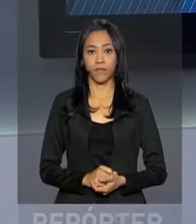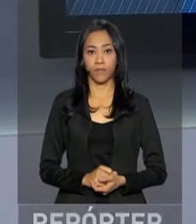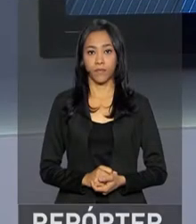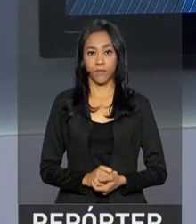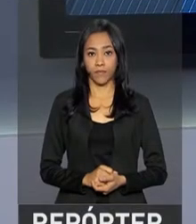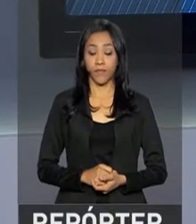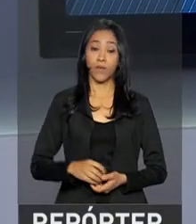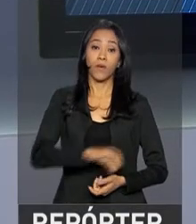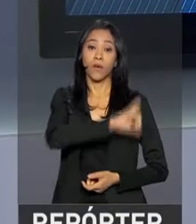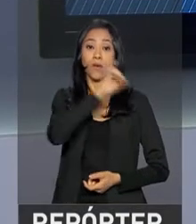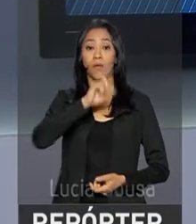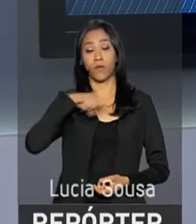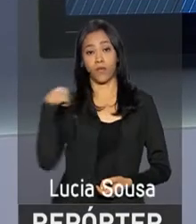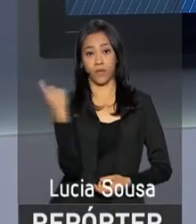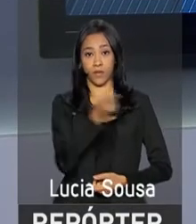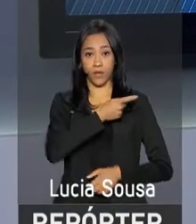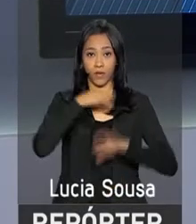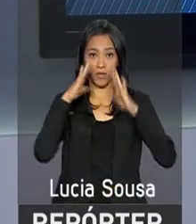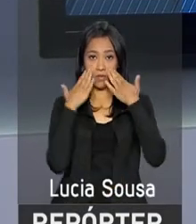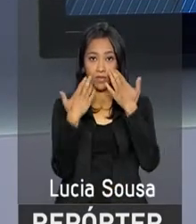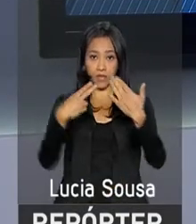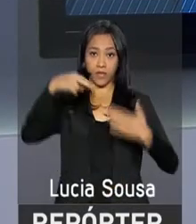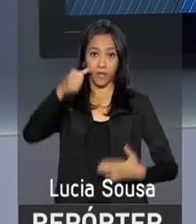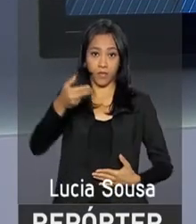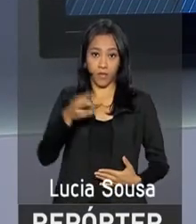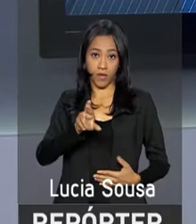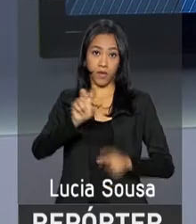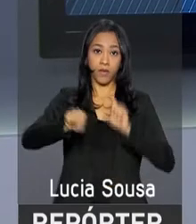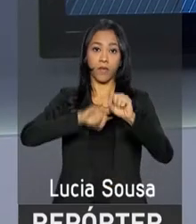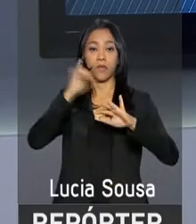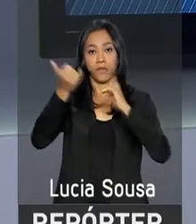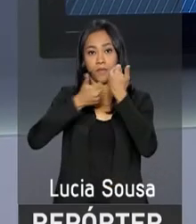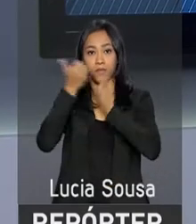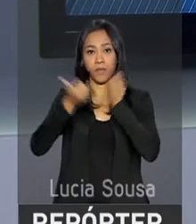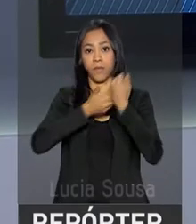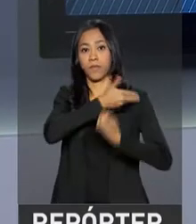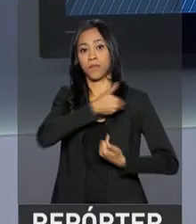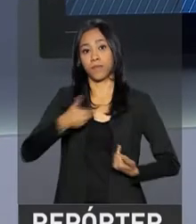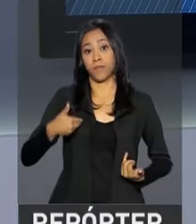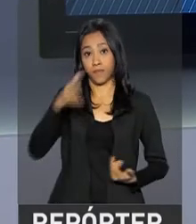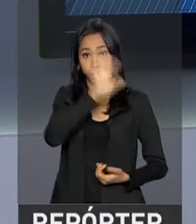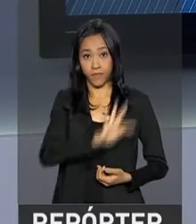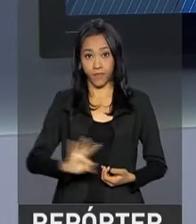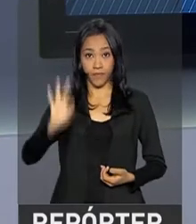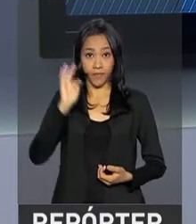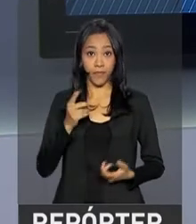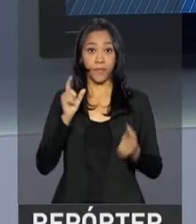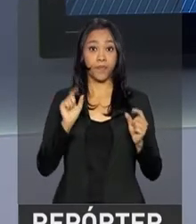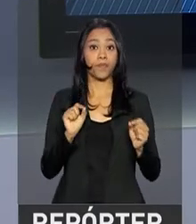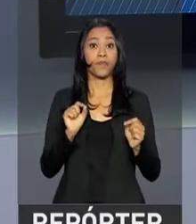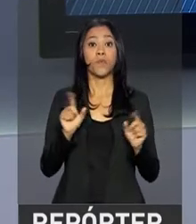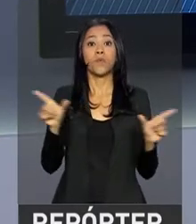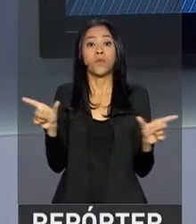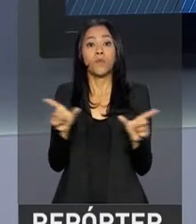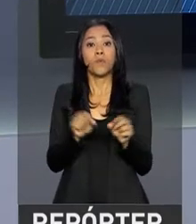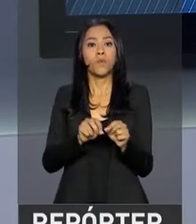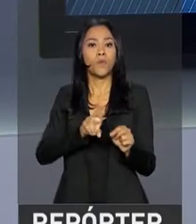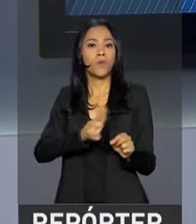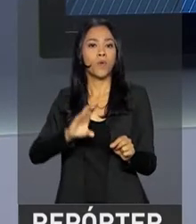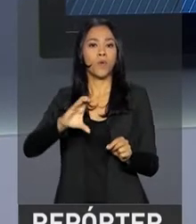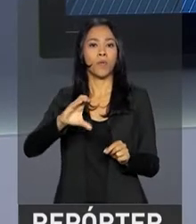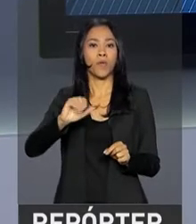lá estamos de volta com o repórter nbr e as notícias do governo federal o cadastro geral de empregados e